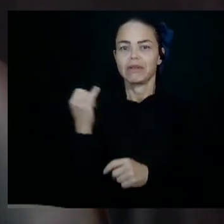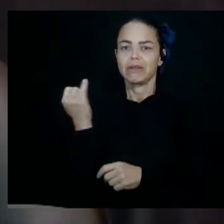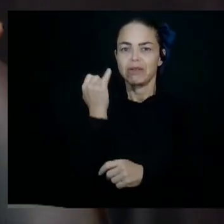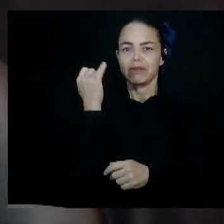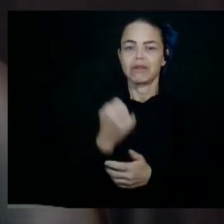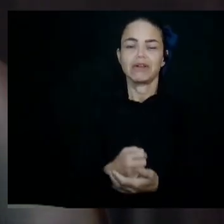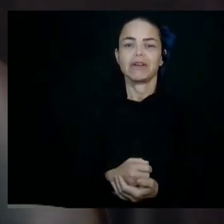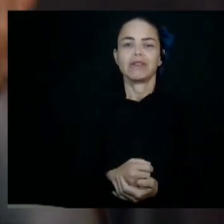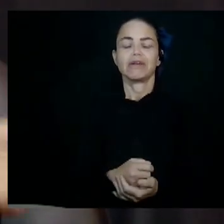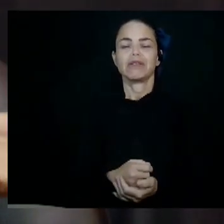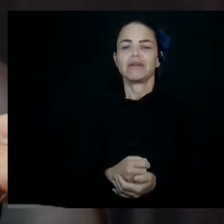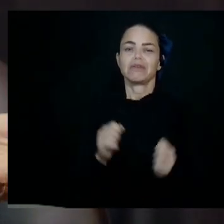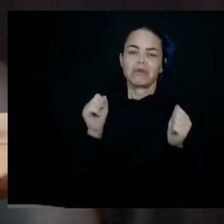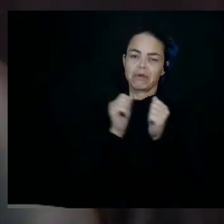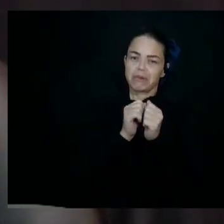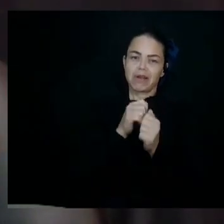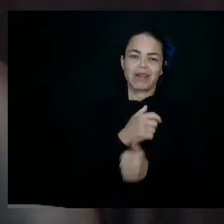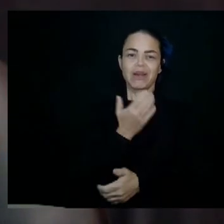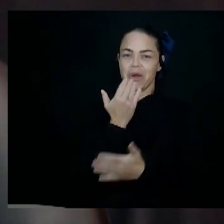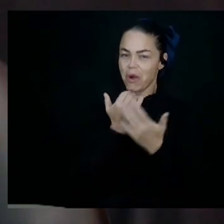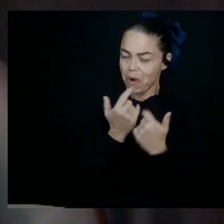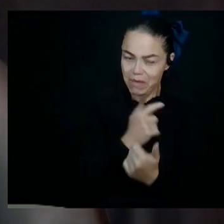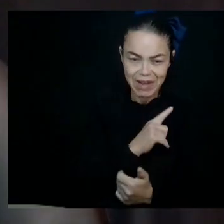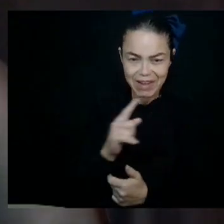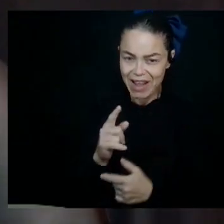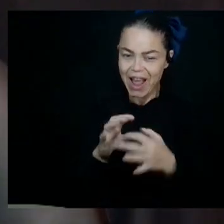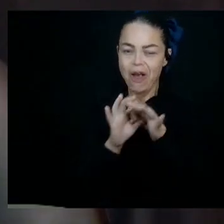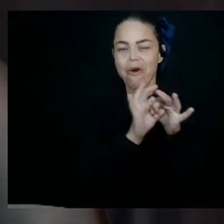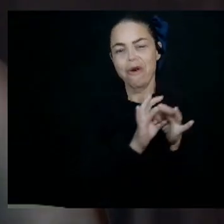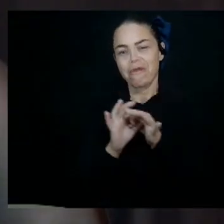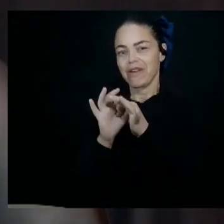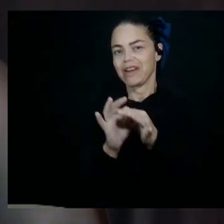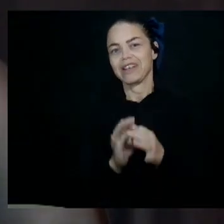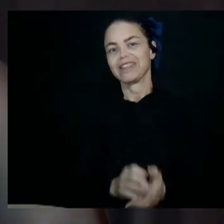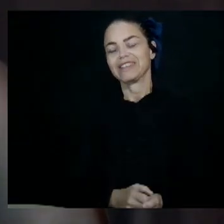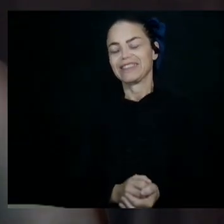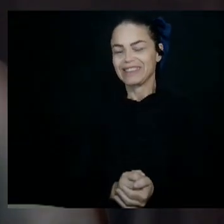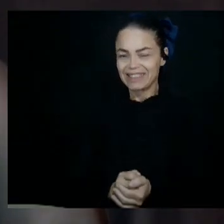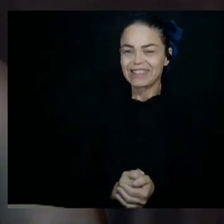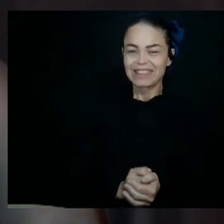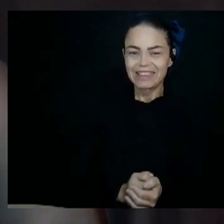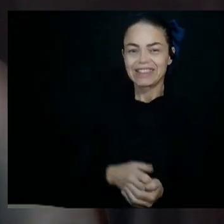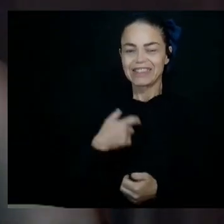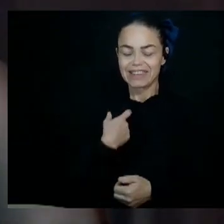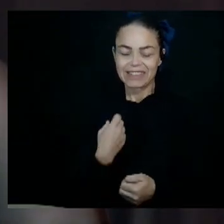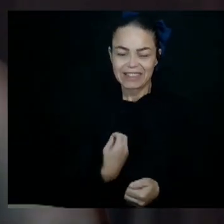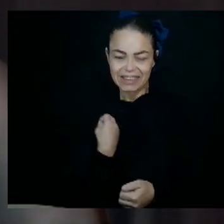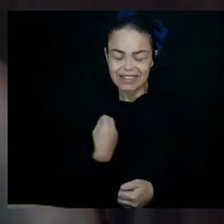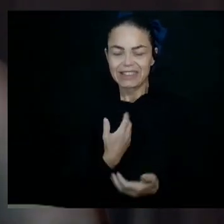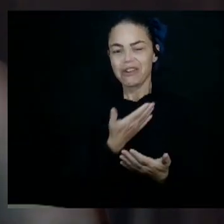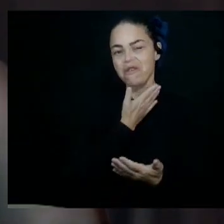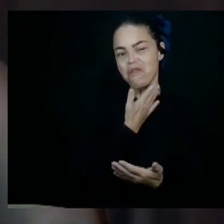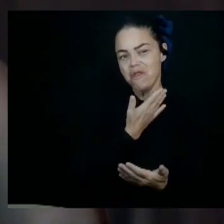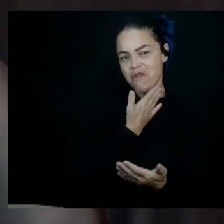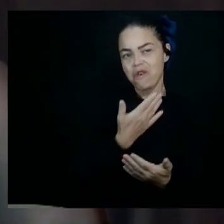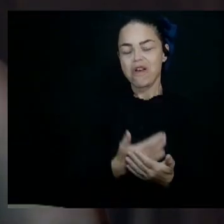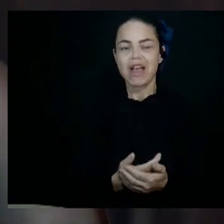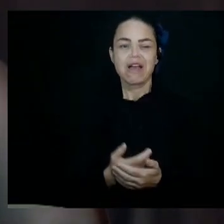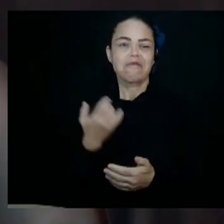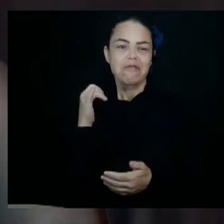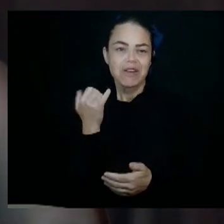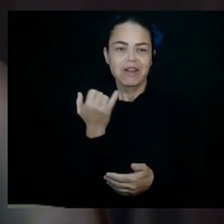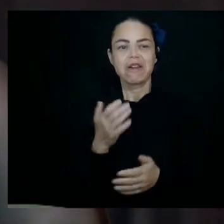você está com alguém? É o comer? Não, é a relação, é estar ali, é bater papo, é curtir o